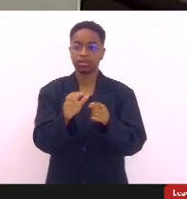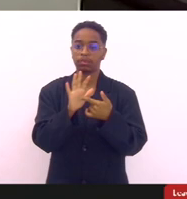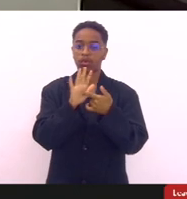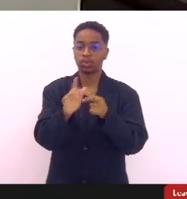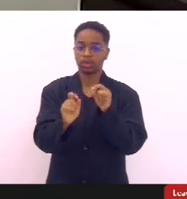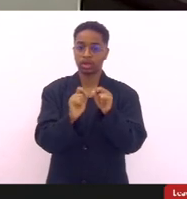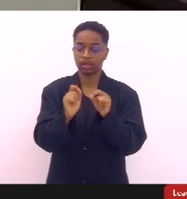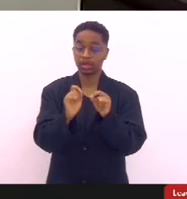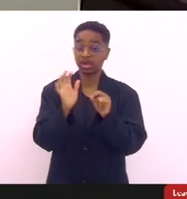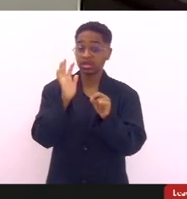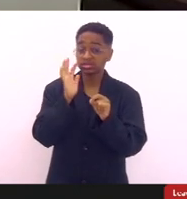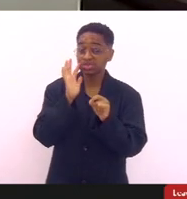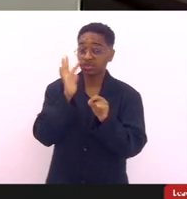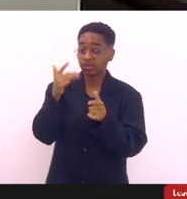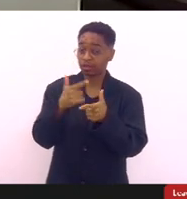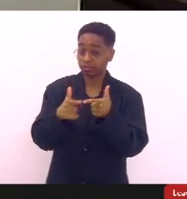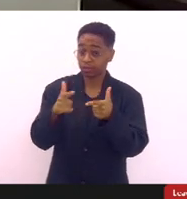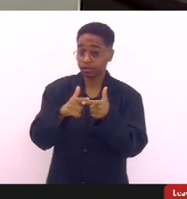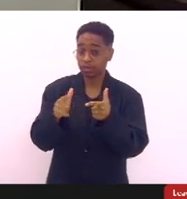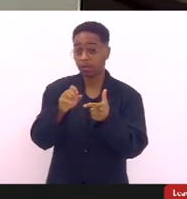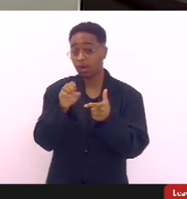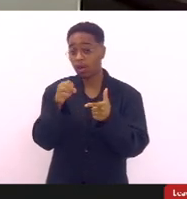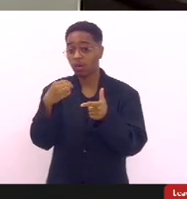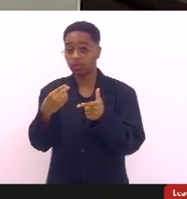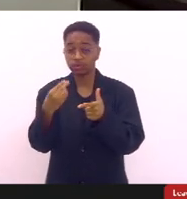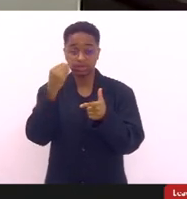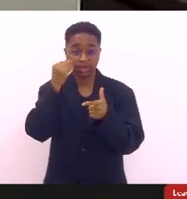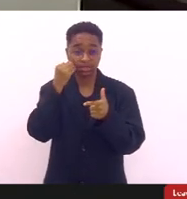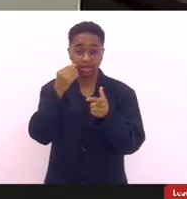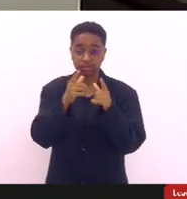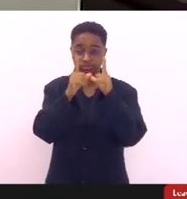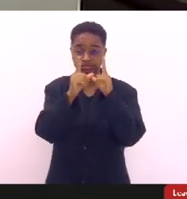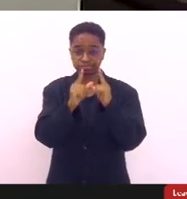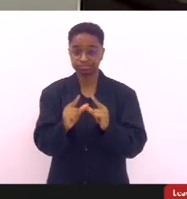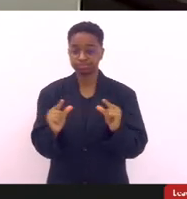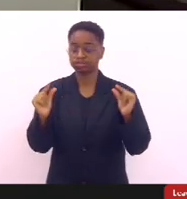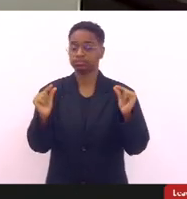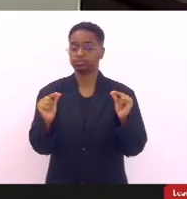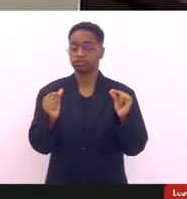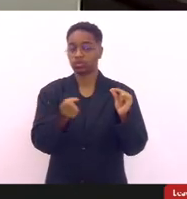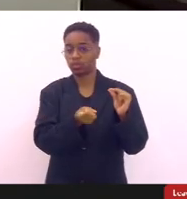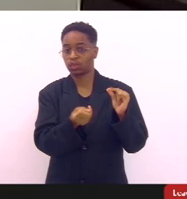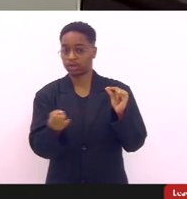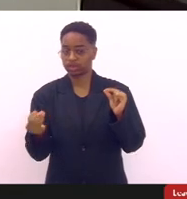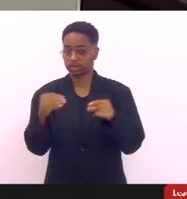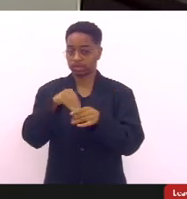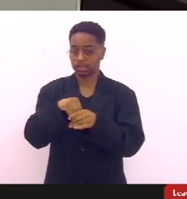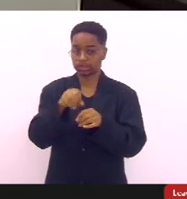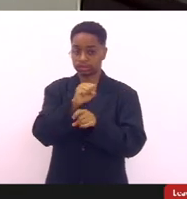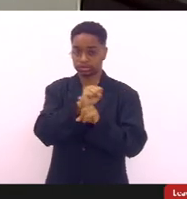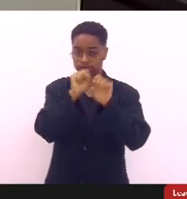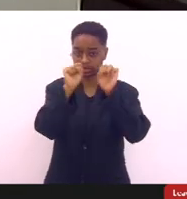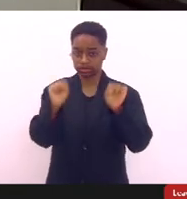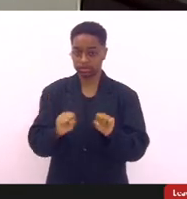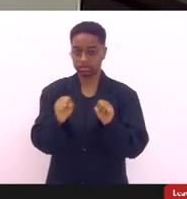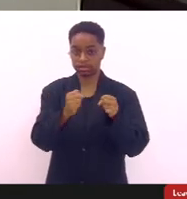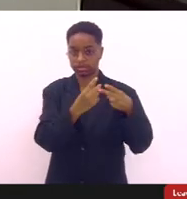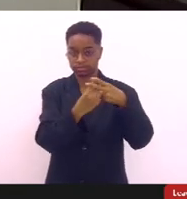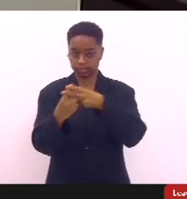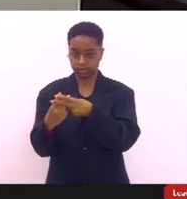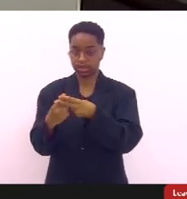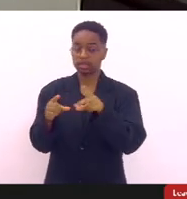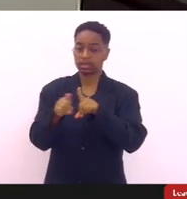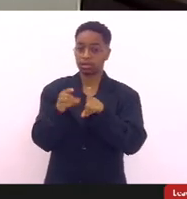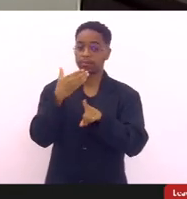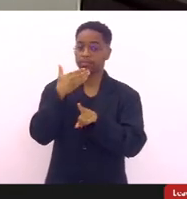resolver o problema, ou pelo menos impactar a redução dos números do sistema penitenciário vai melhorar muito os